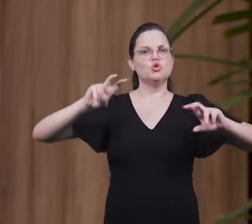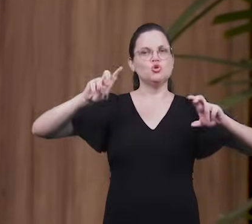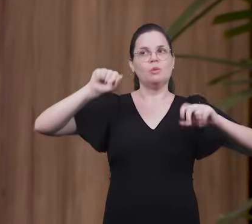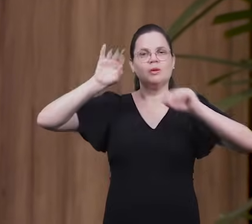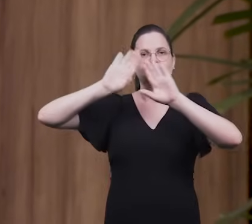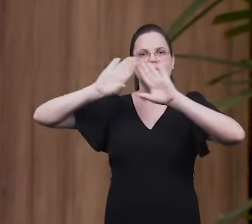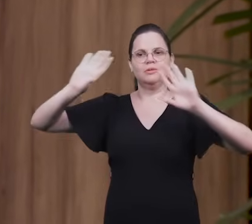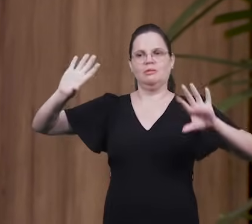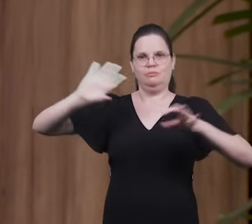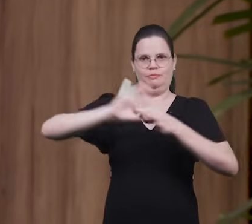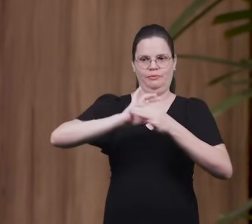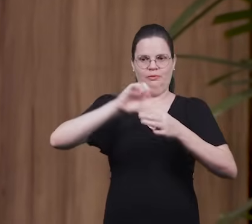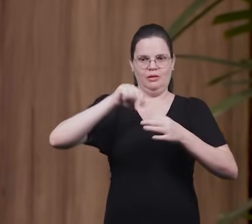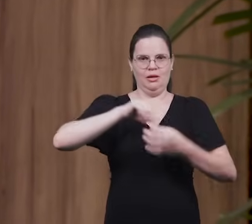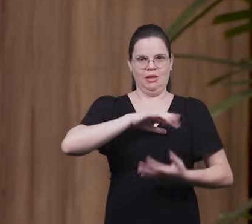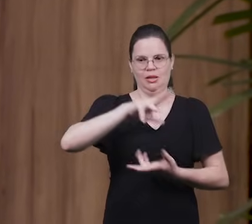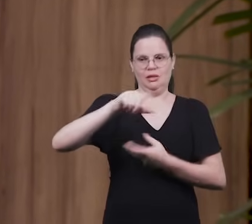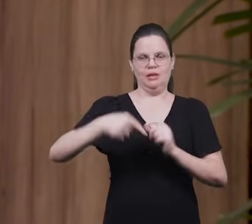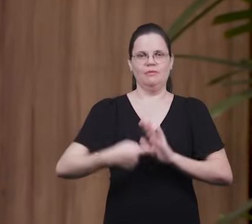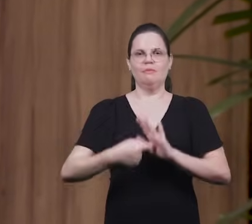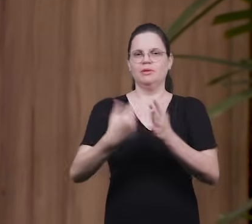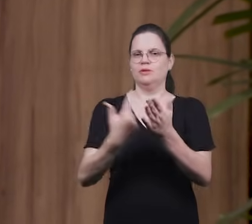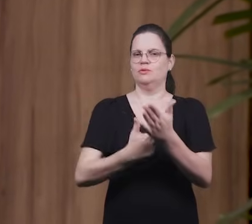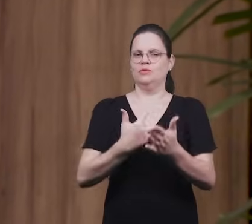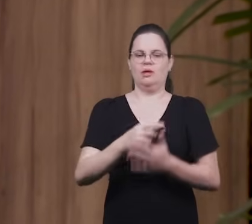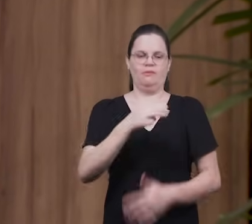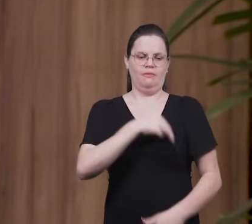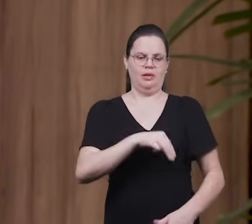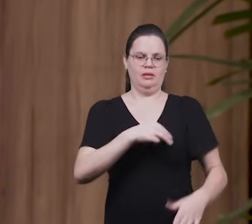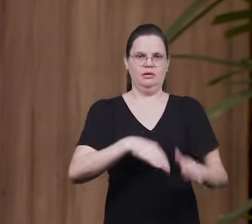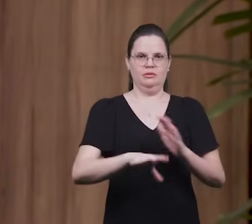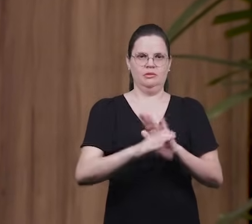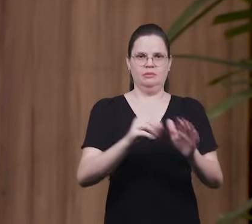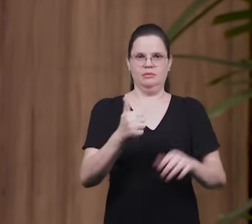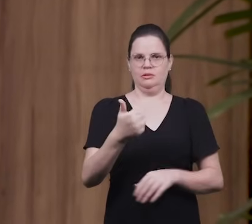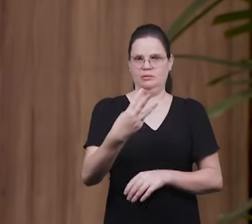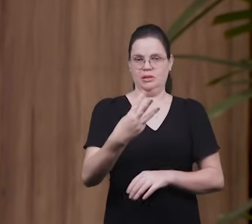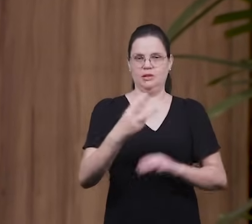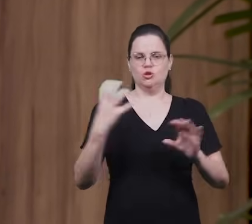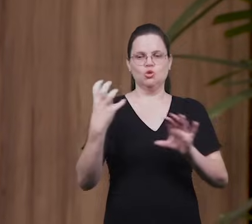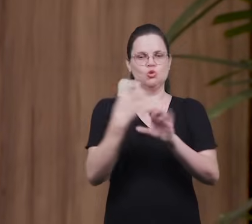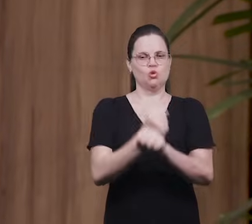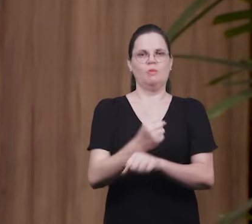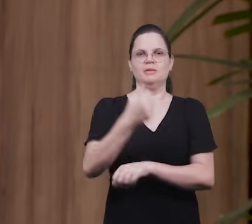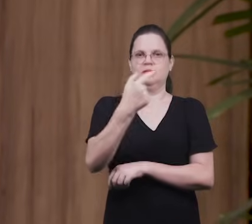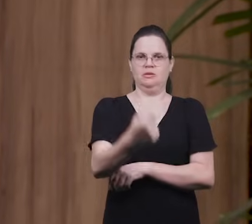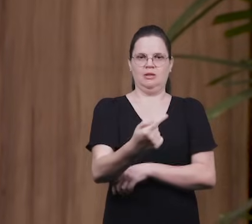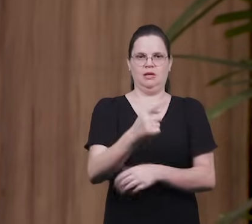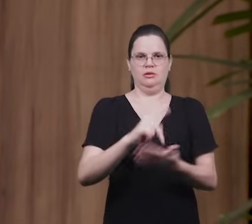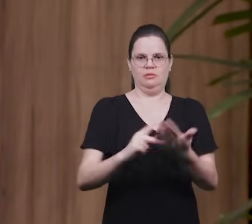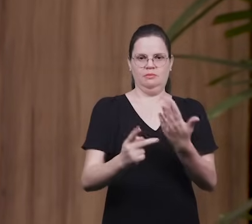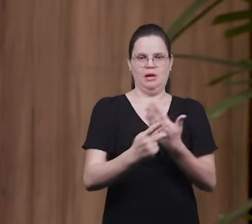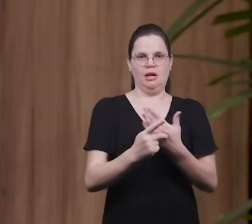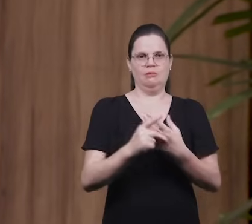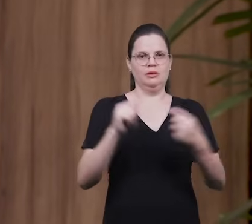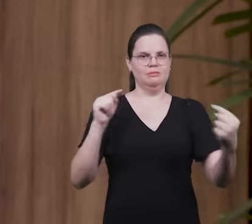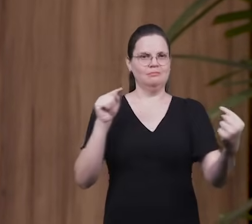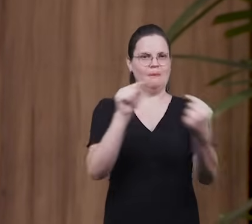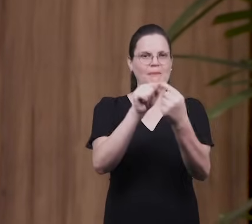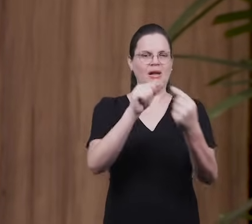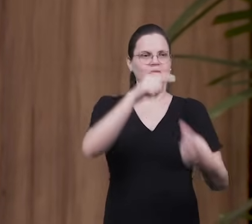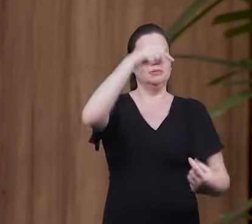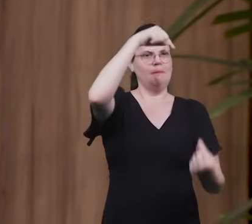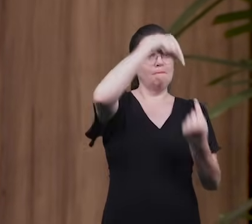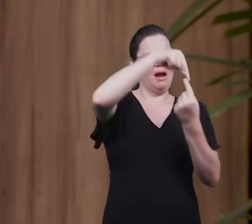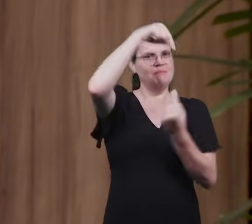no Evangelho segundo Mateus, no capítulo 13. São 7 parábolas que correspondem a essas 7